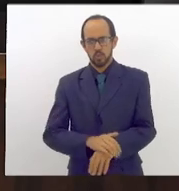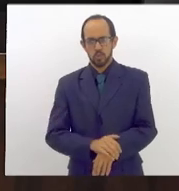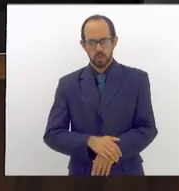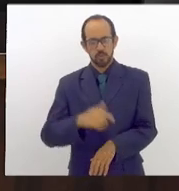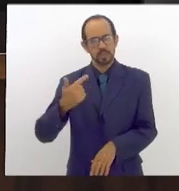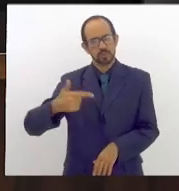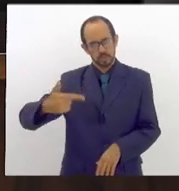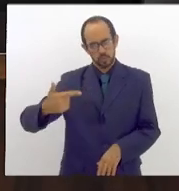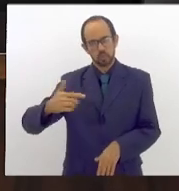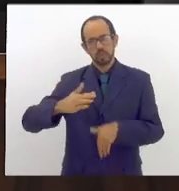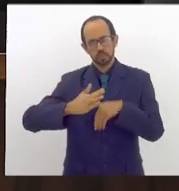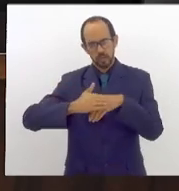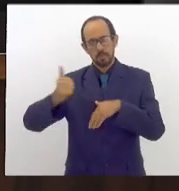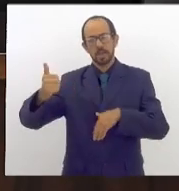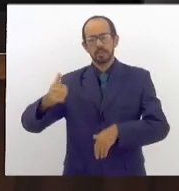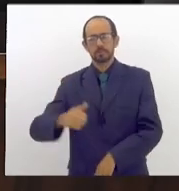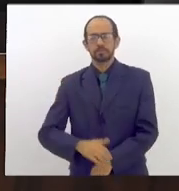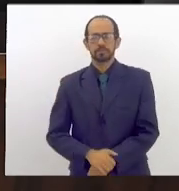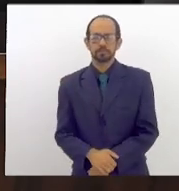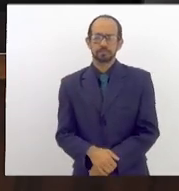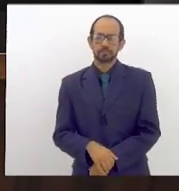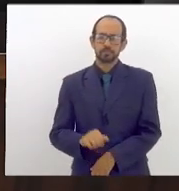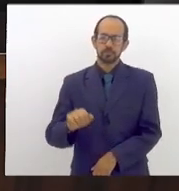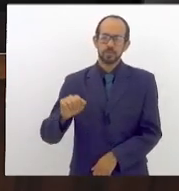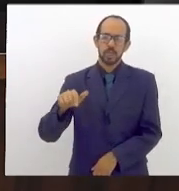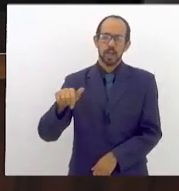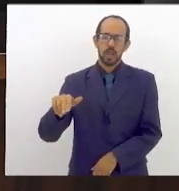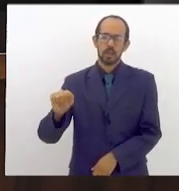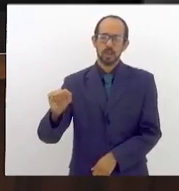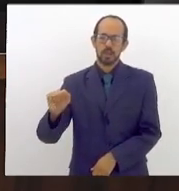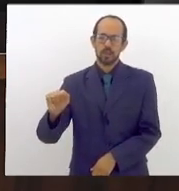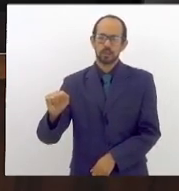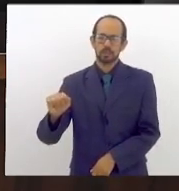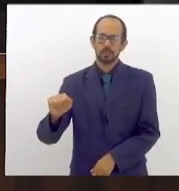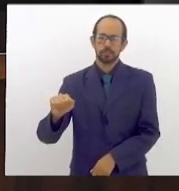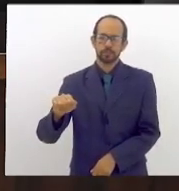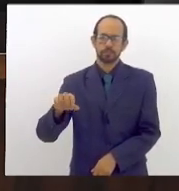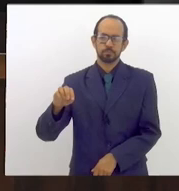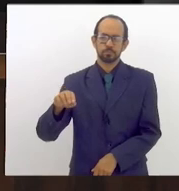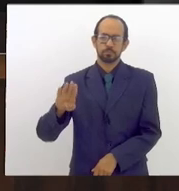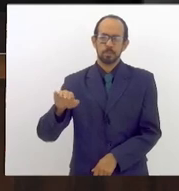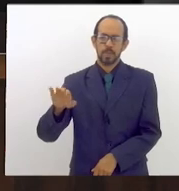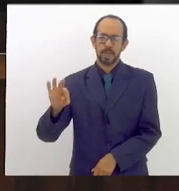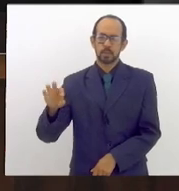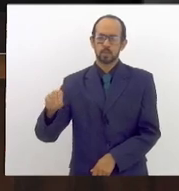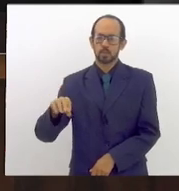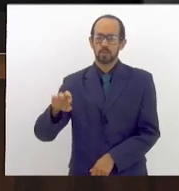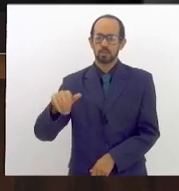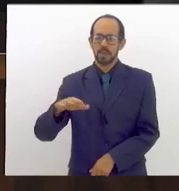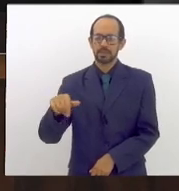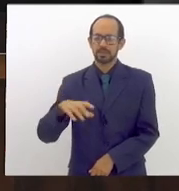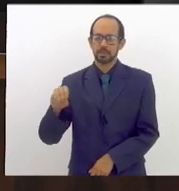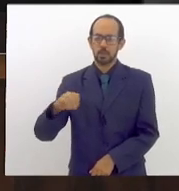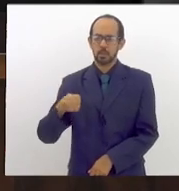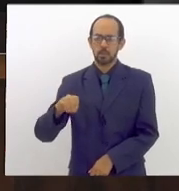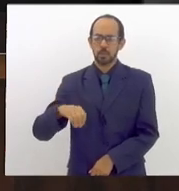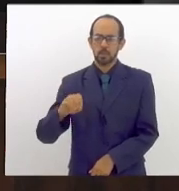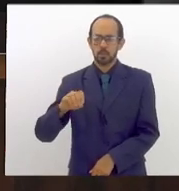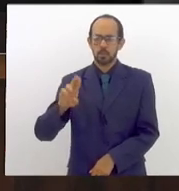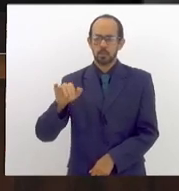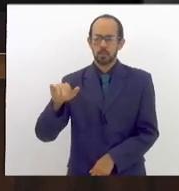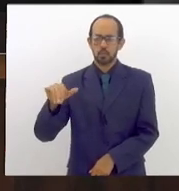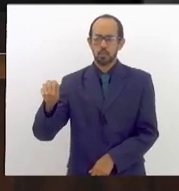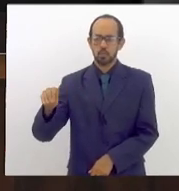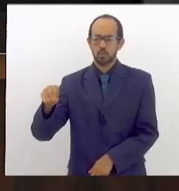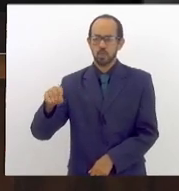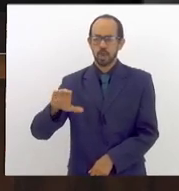proceder a segunda chamada Alana Passos Bebeto brasão Bruno da Lari Carlos